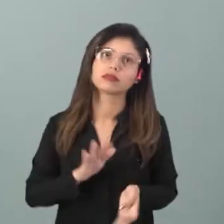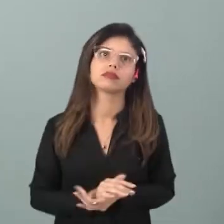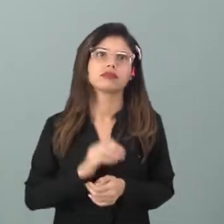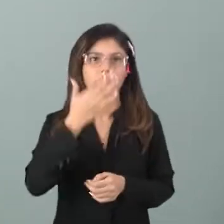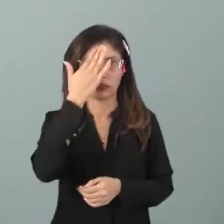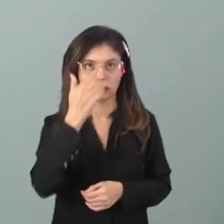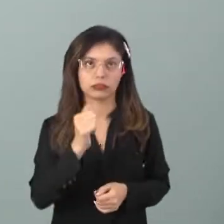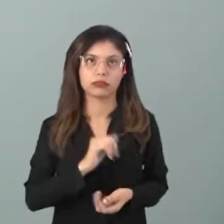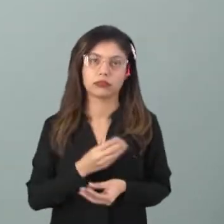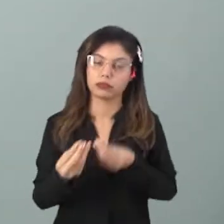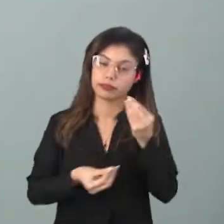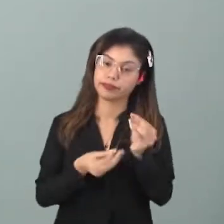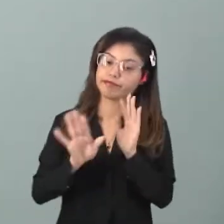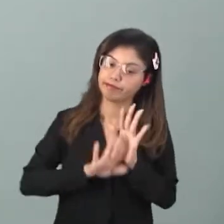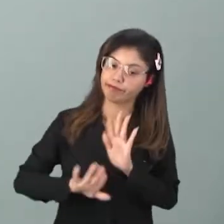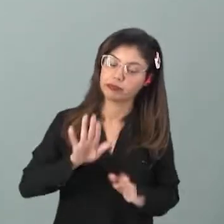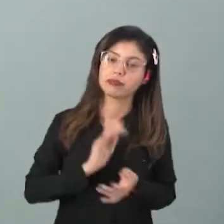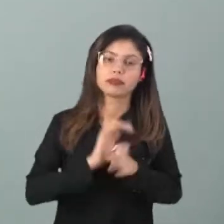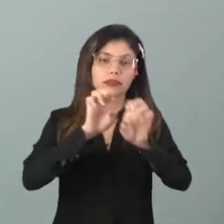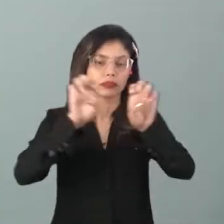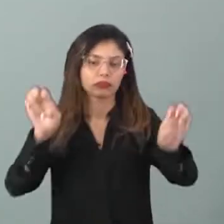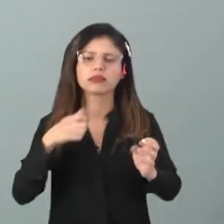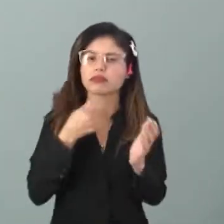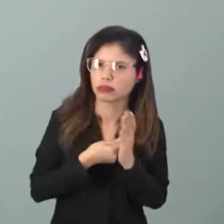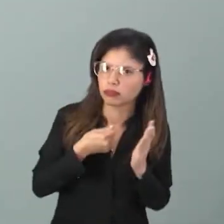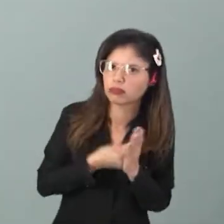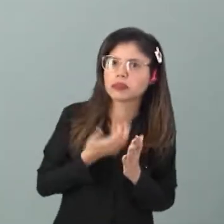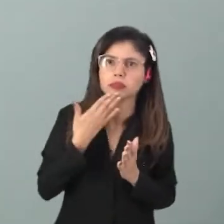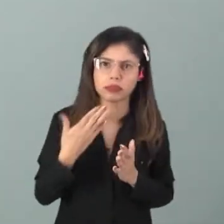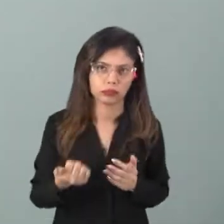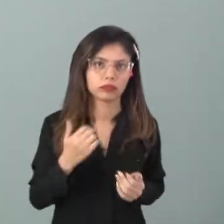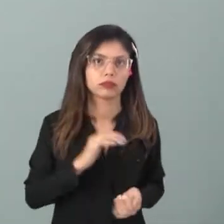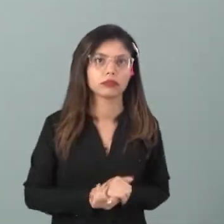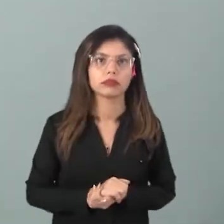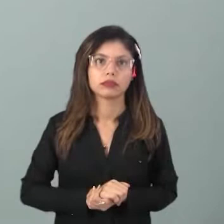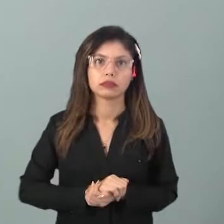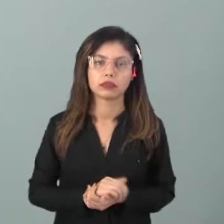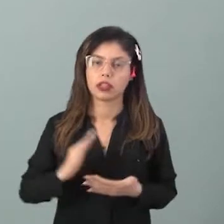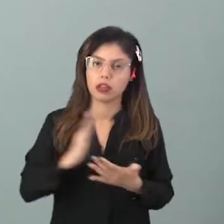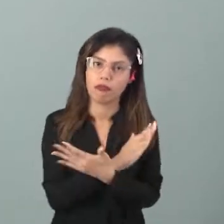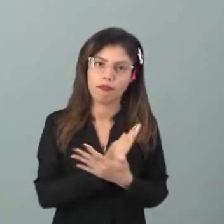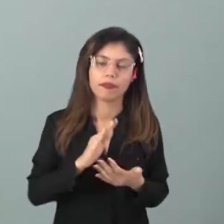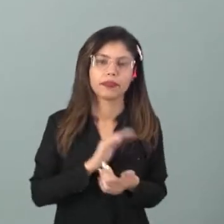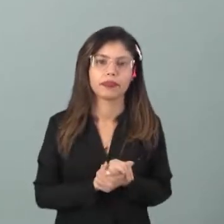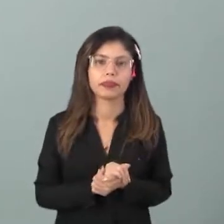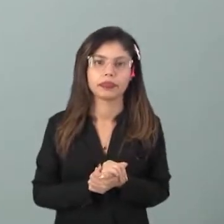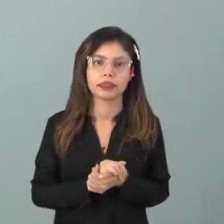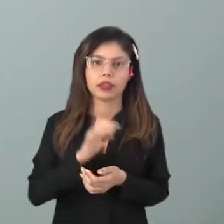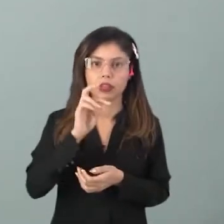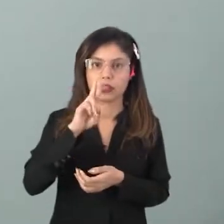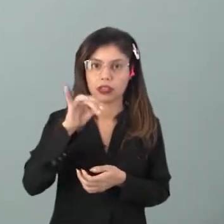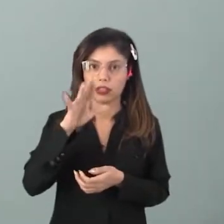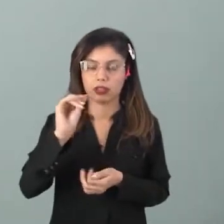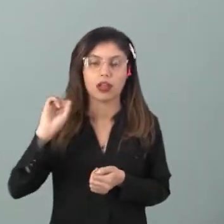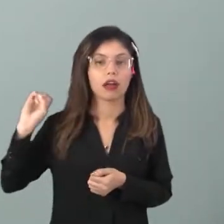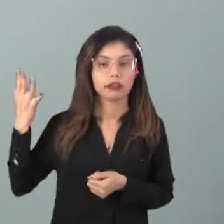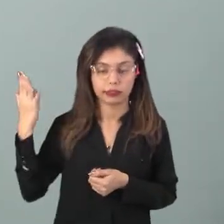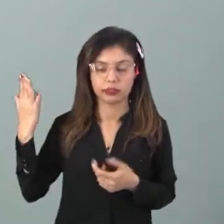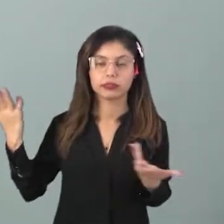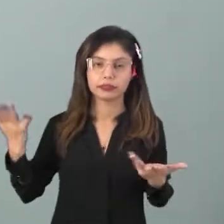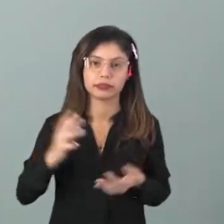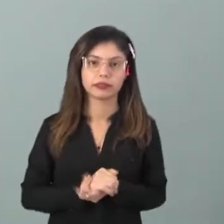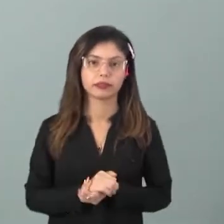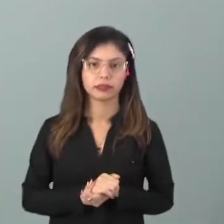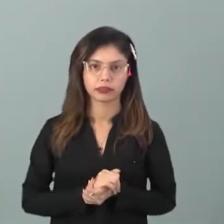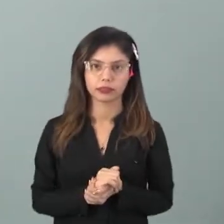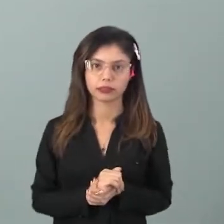essas situações, né? Vão ter estruturas mais resistentes e também vão ter até alguns tipos de treinamentos para caso essas situações venham a